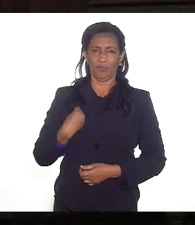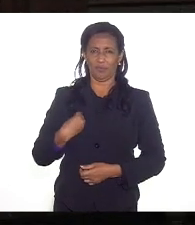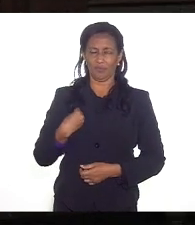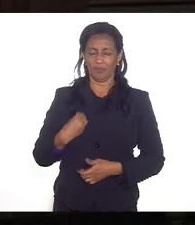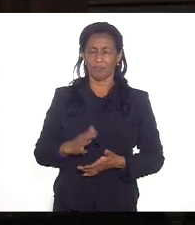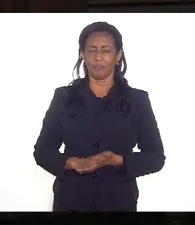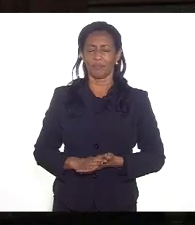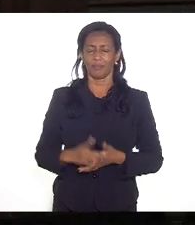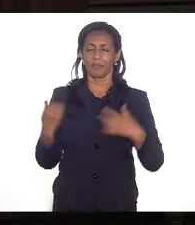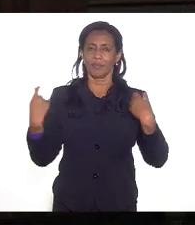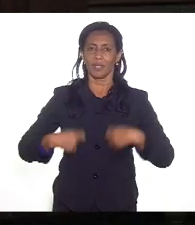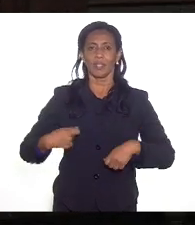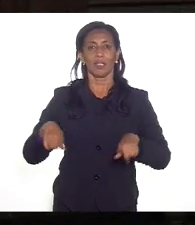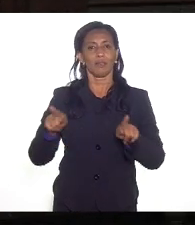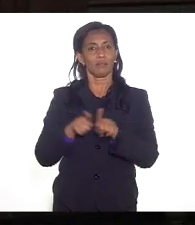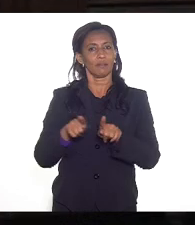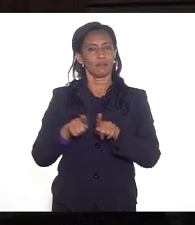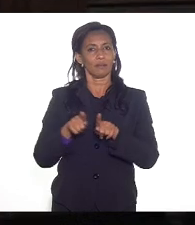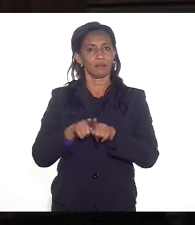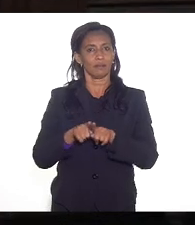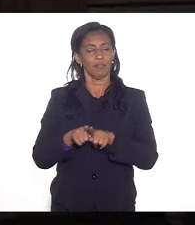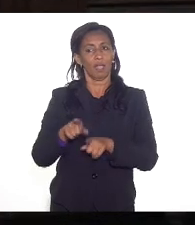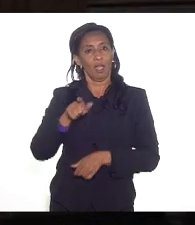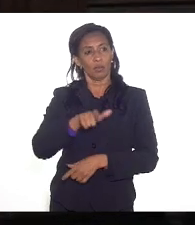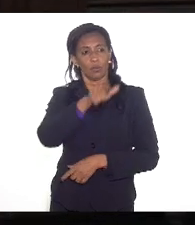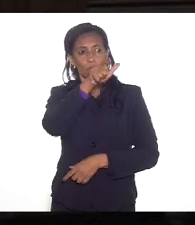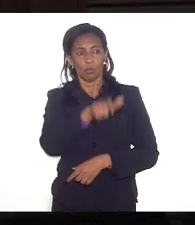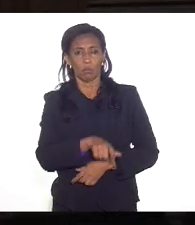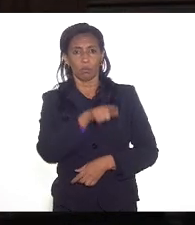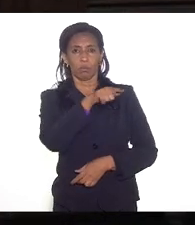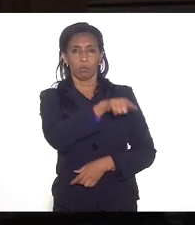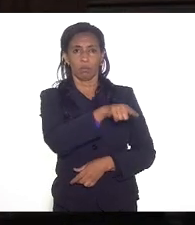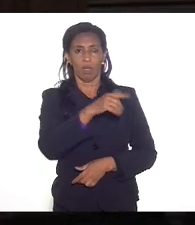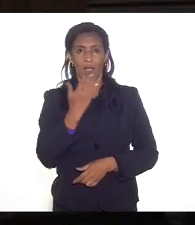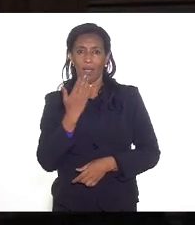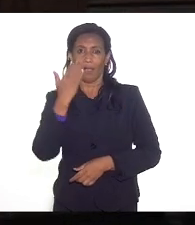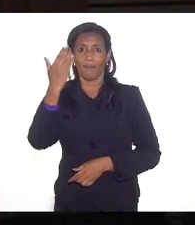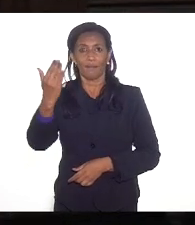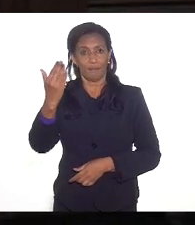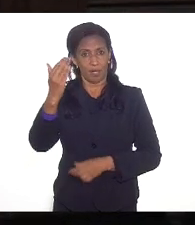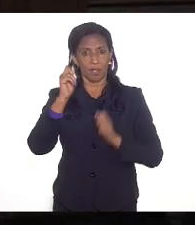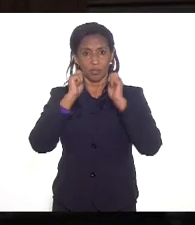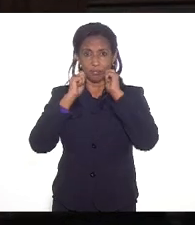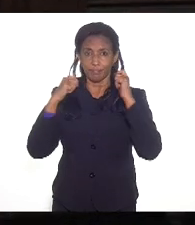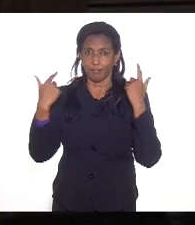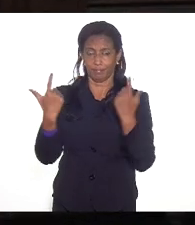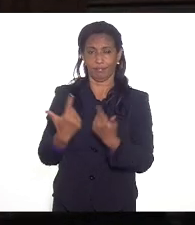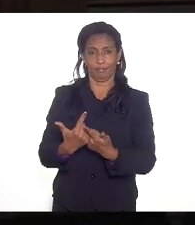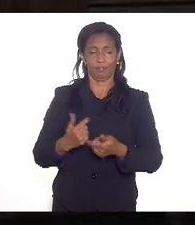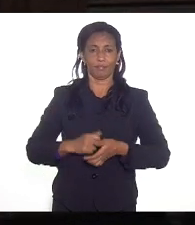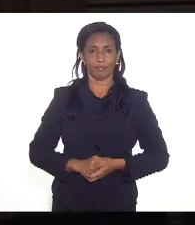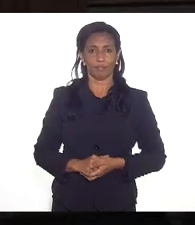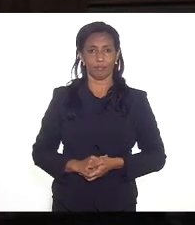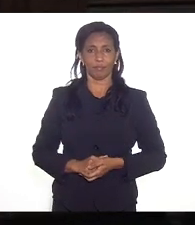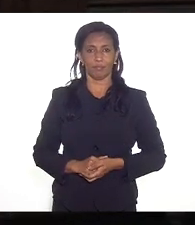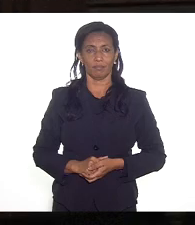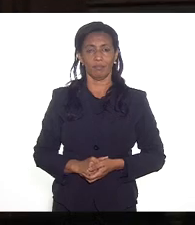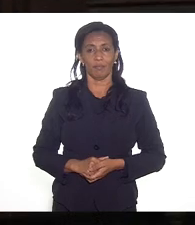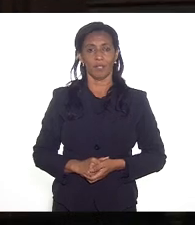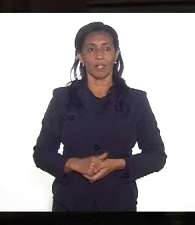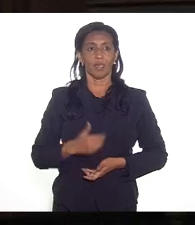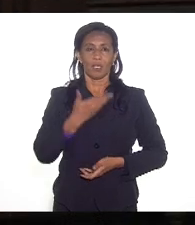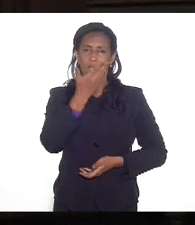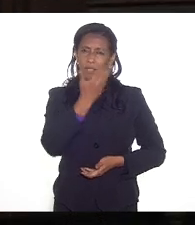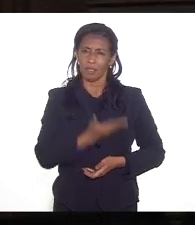deve-se também a sua conduta à frente do Parlamento Fluminense e quis